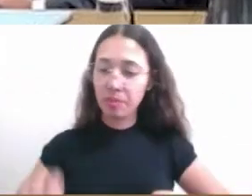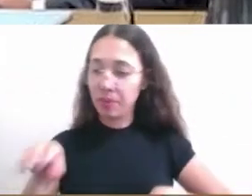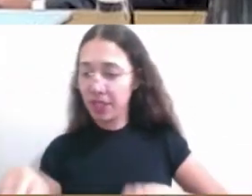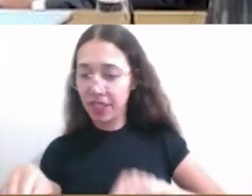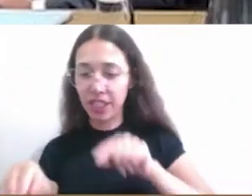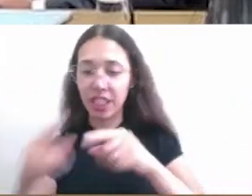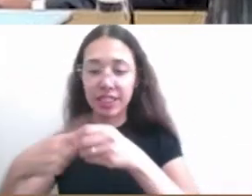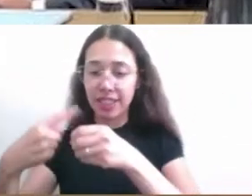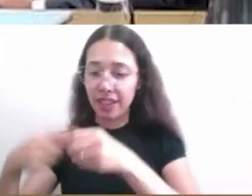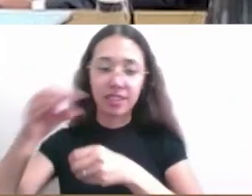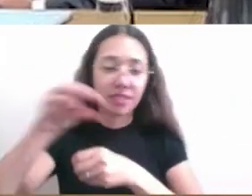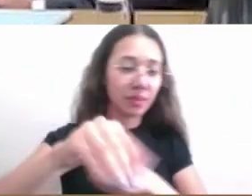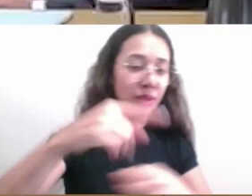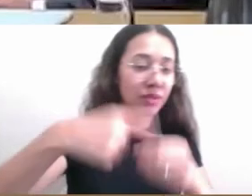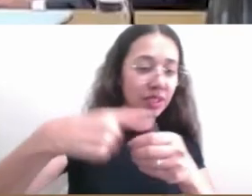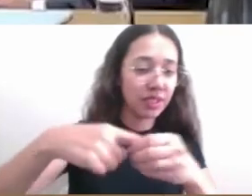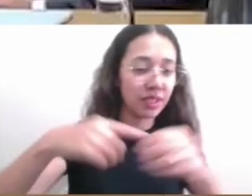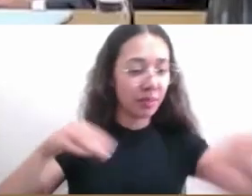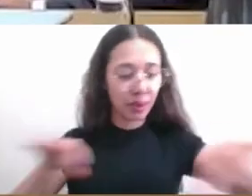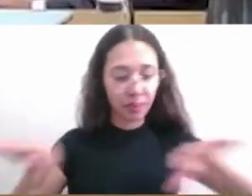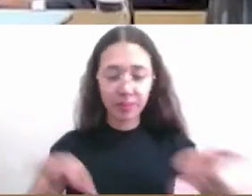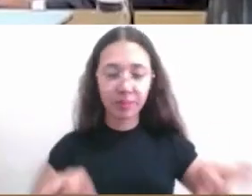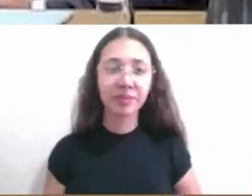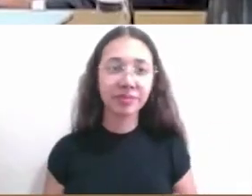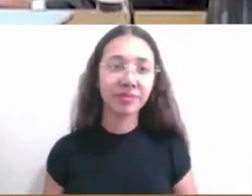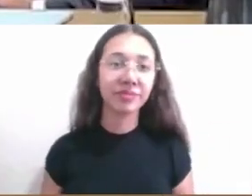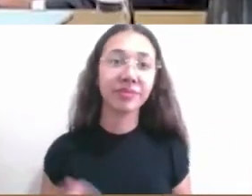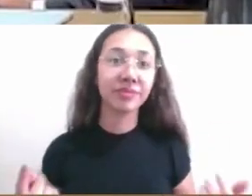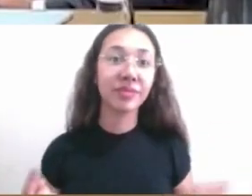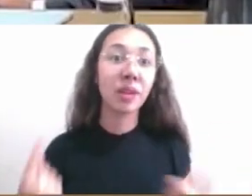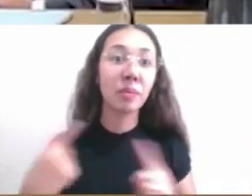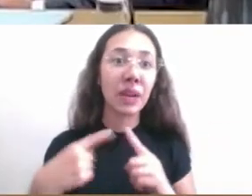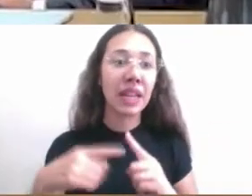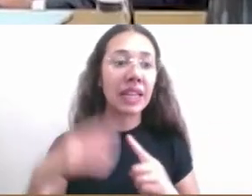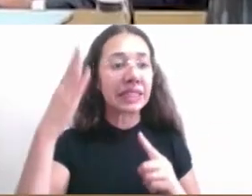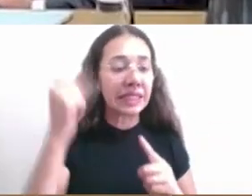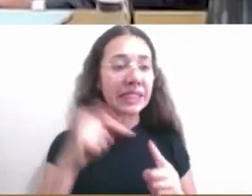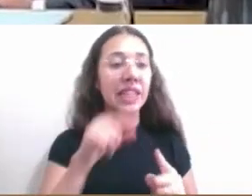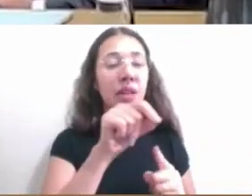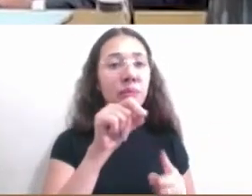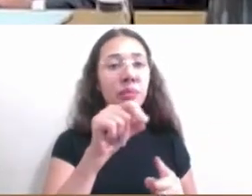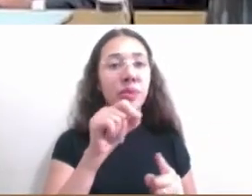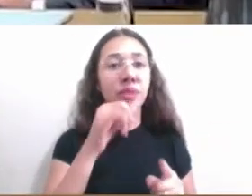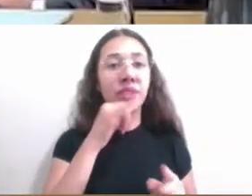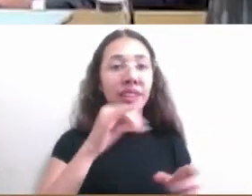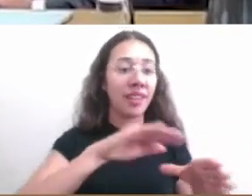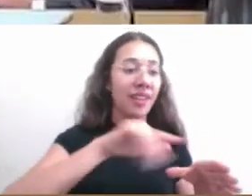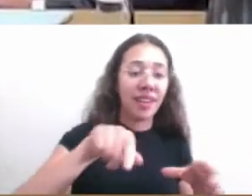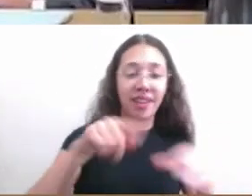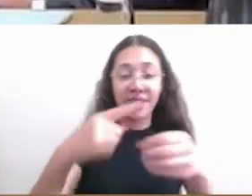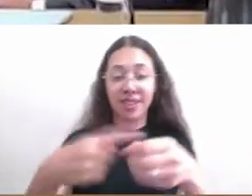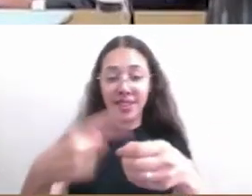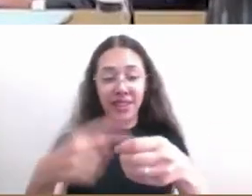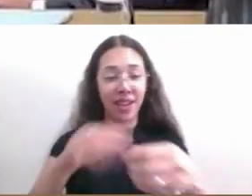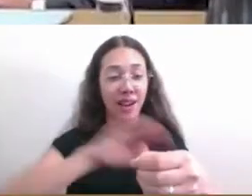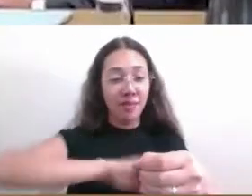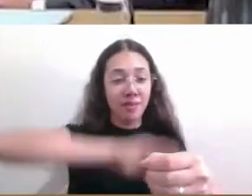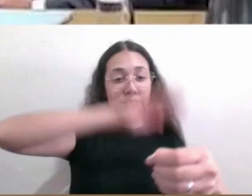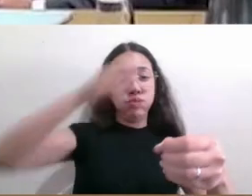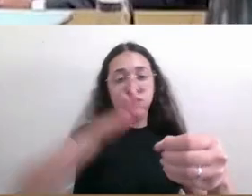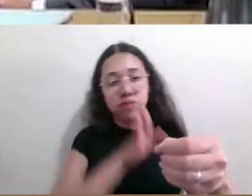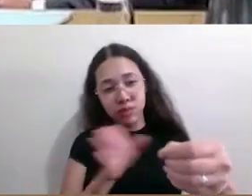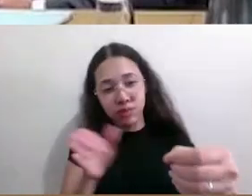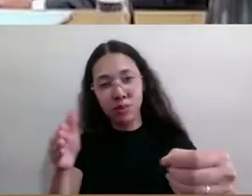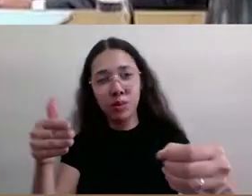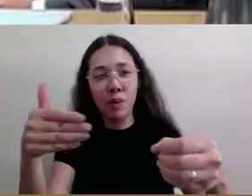que ali tem uma cadeia montanhosa, e que para chegar naquela cidade tem que dar a volta numa montanha, não dá para